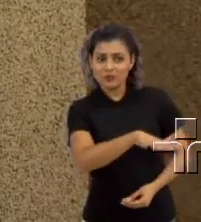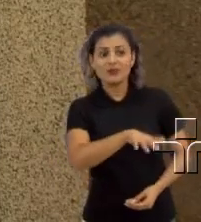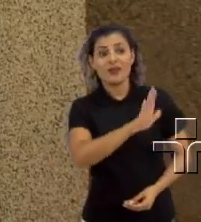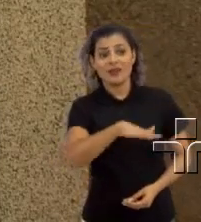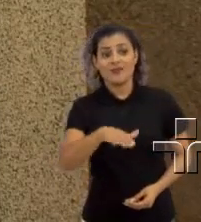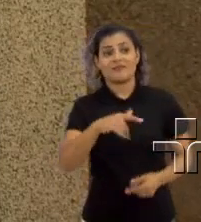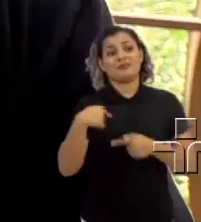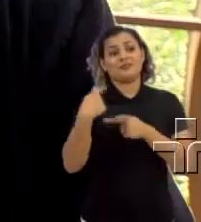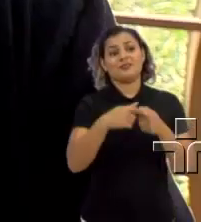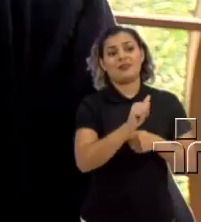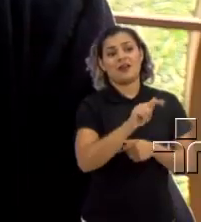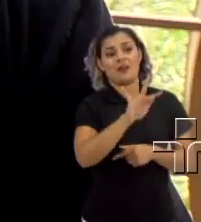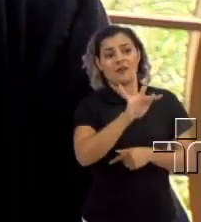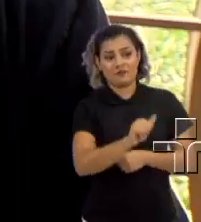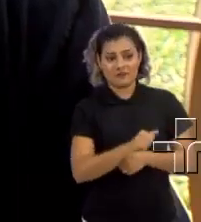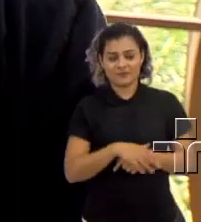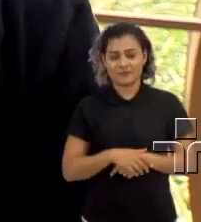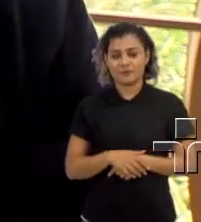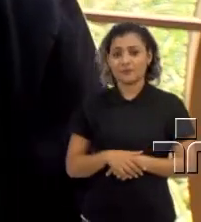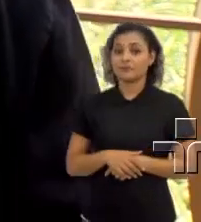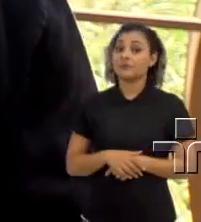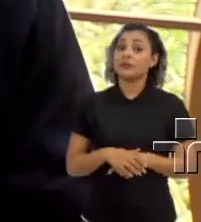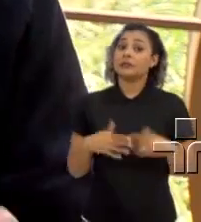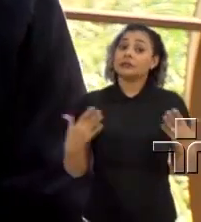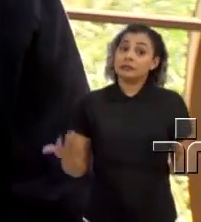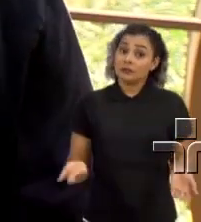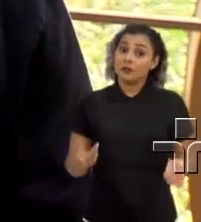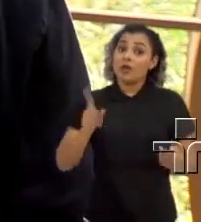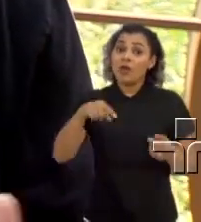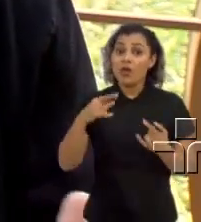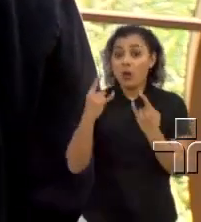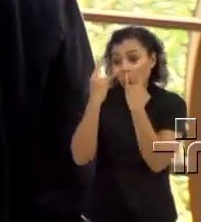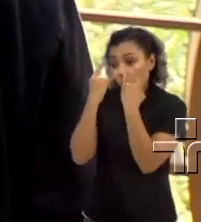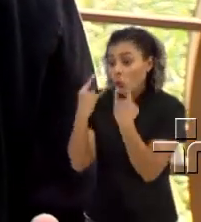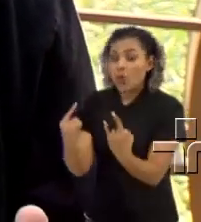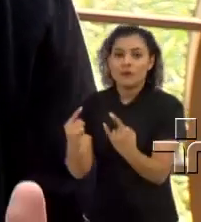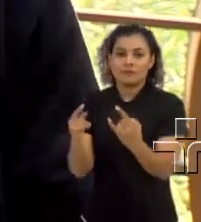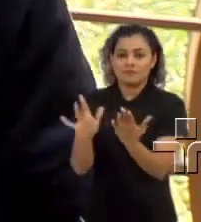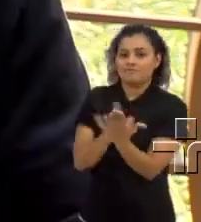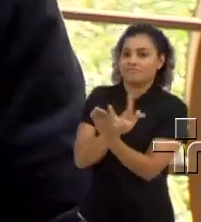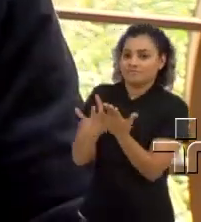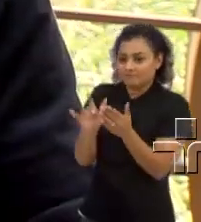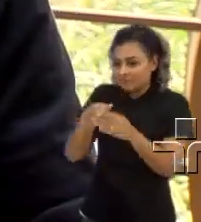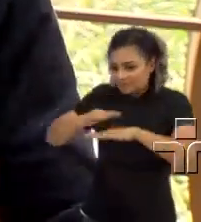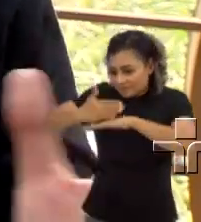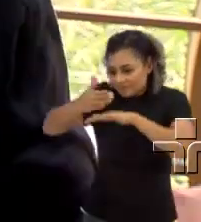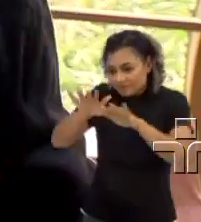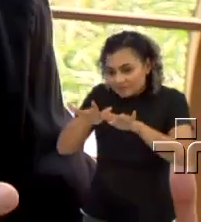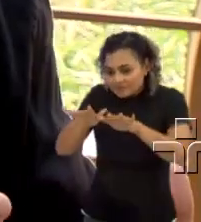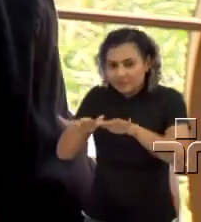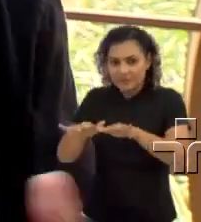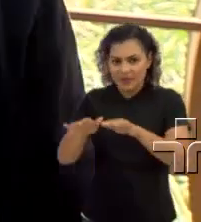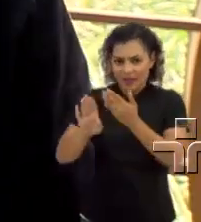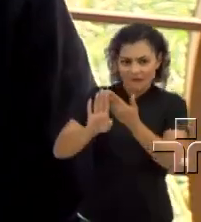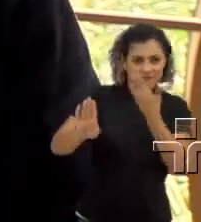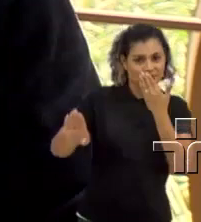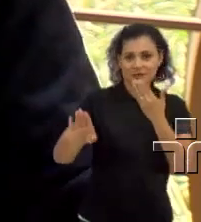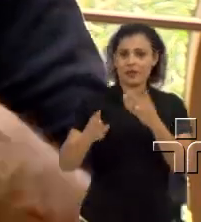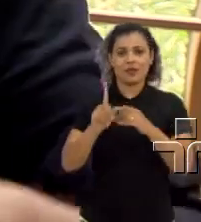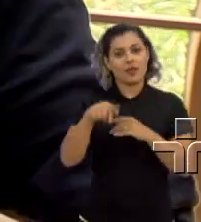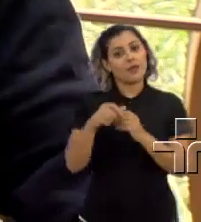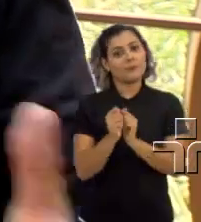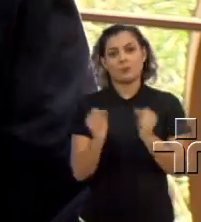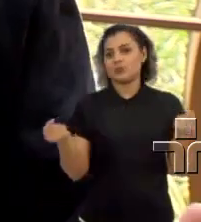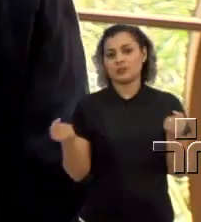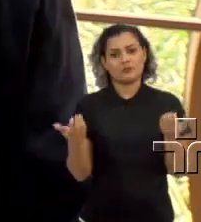geração alfa? Vai ser inevitável o fascínio pela tela. Então, assim, deixá-los longe de telas é,